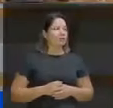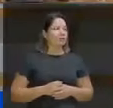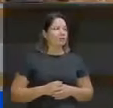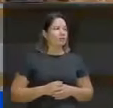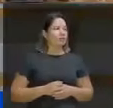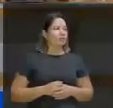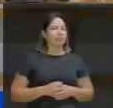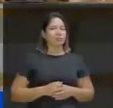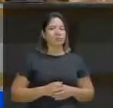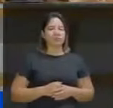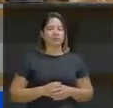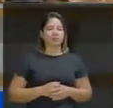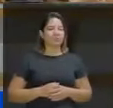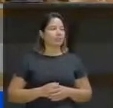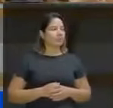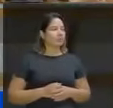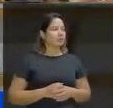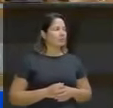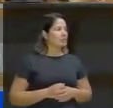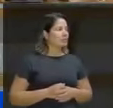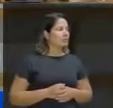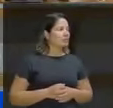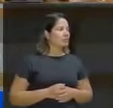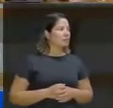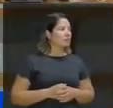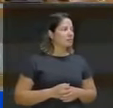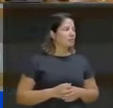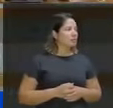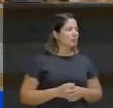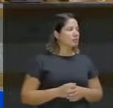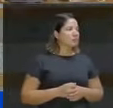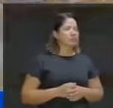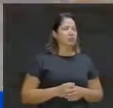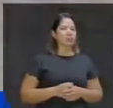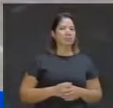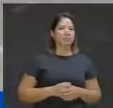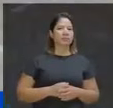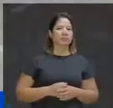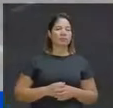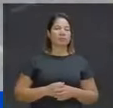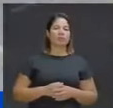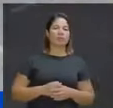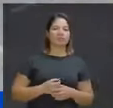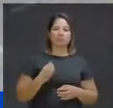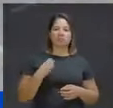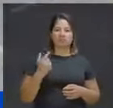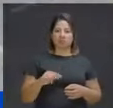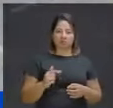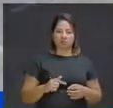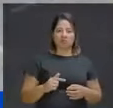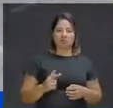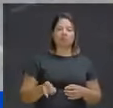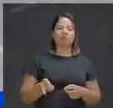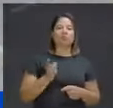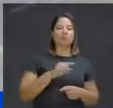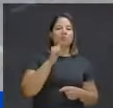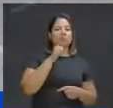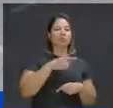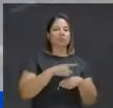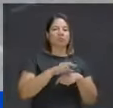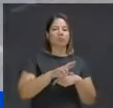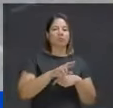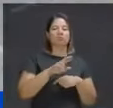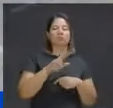Não se faz presente, né? Foco na parte central da mesa. Não comparecendo, passou a palavra à doutora Sara Cavalcante. Boa tarde, doutora,